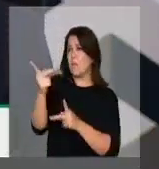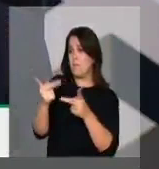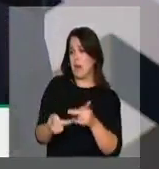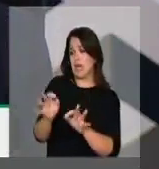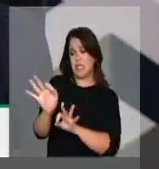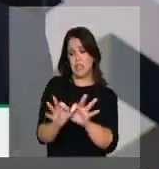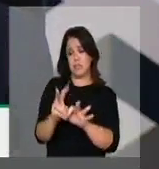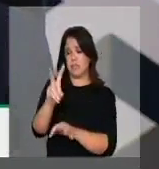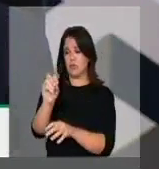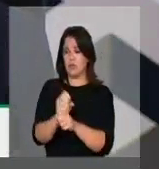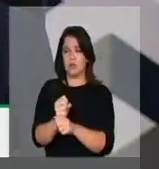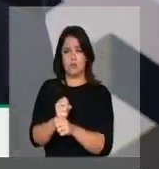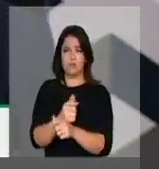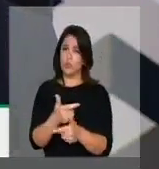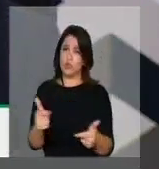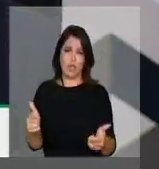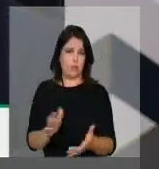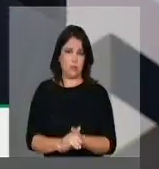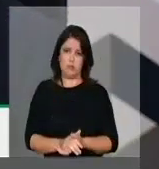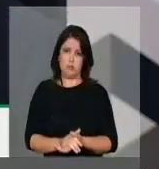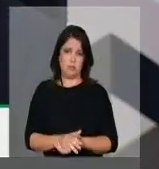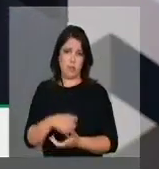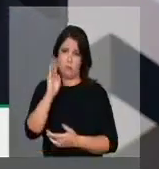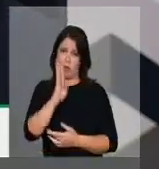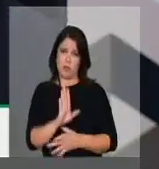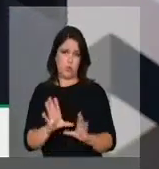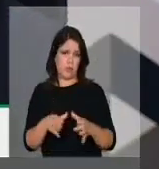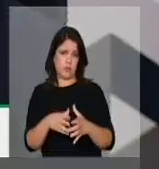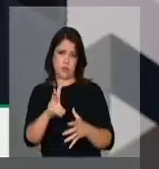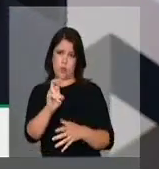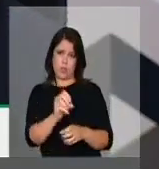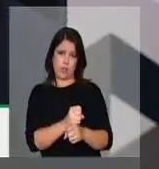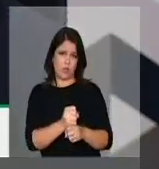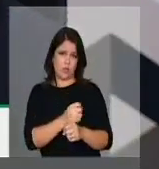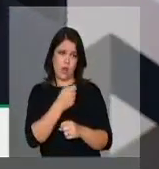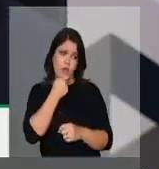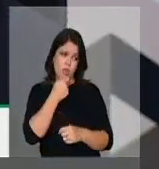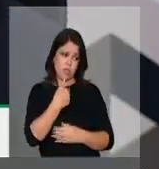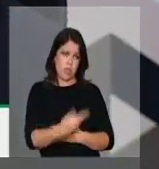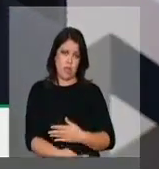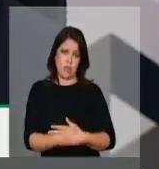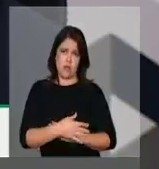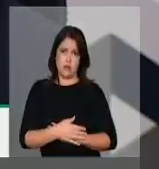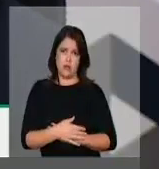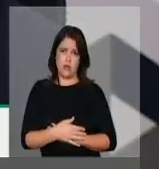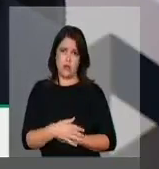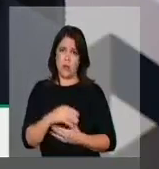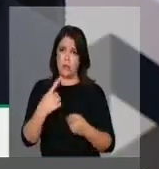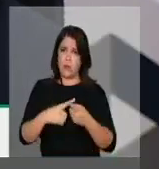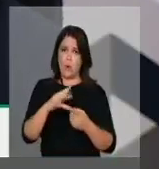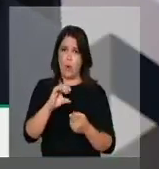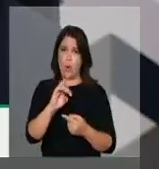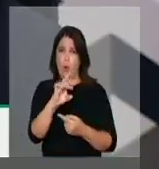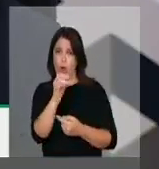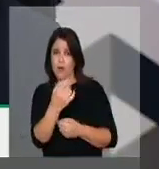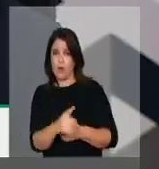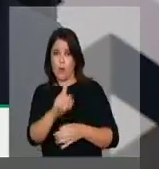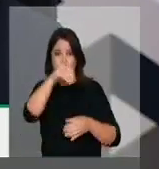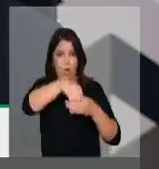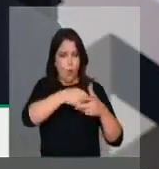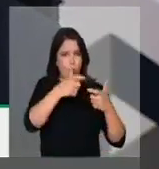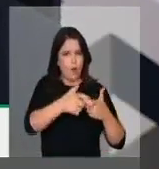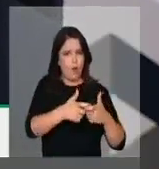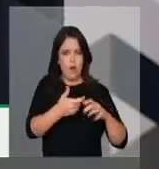planejamento para 50 anos. Sim, porque o Brasil não tem um órgão de 50 anos. Porque o órgão que era para ser esse